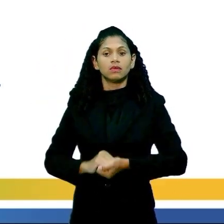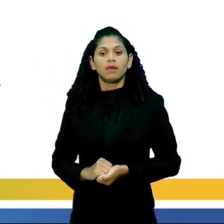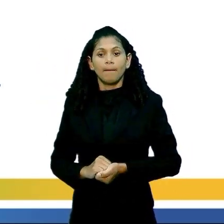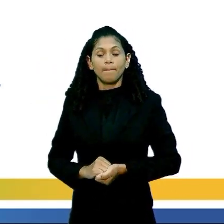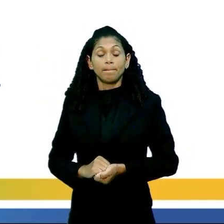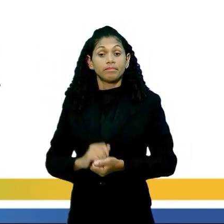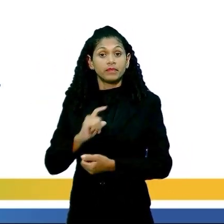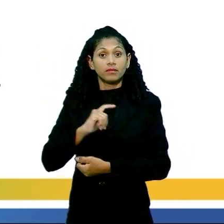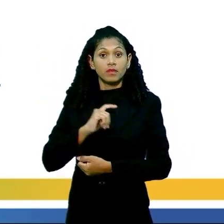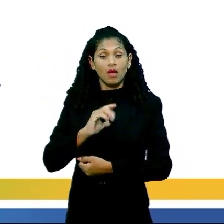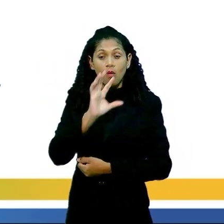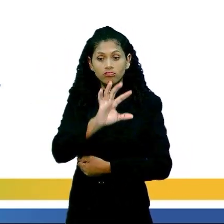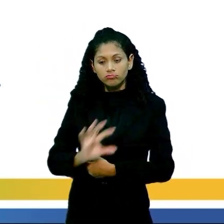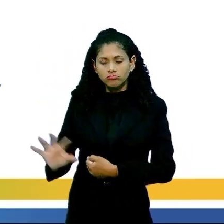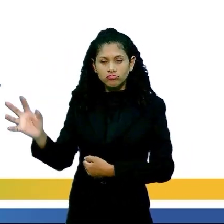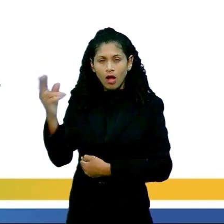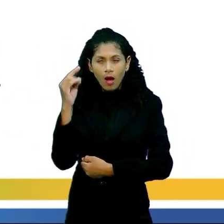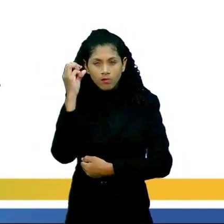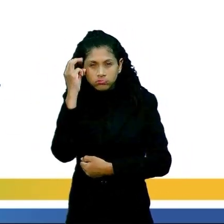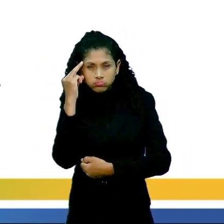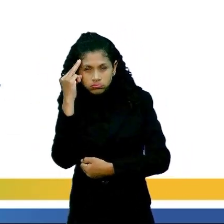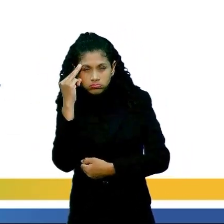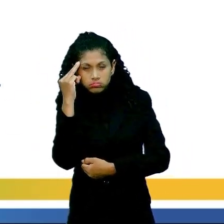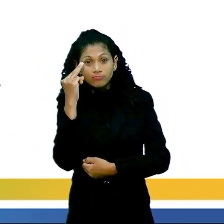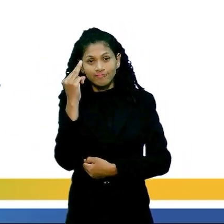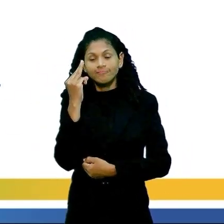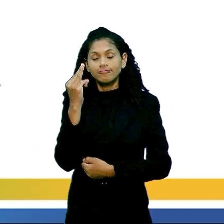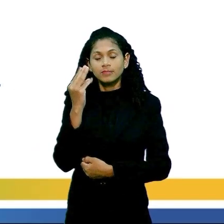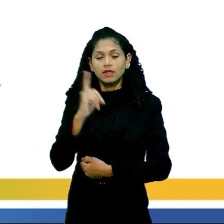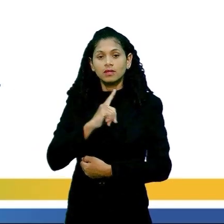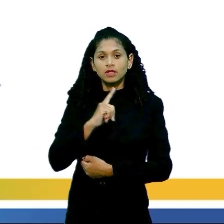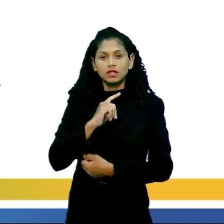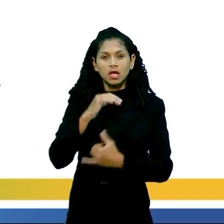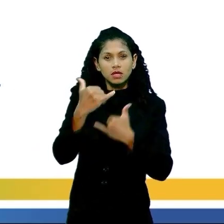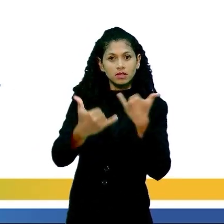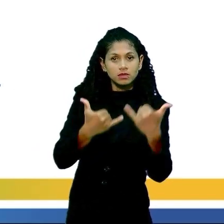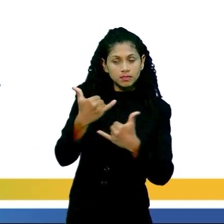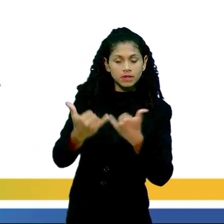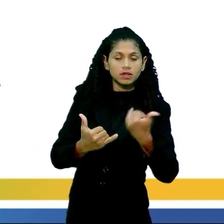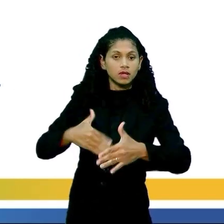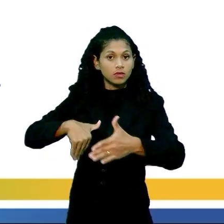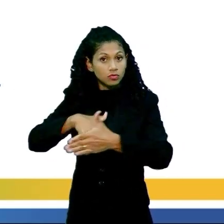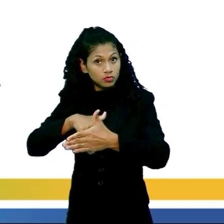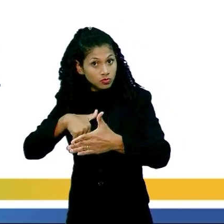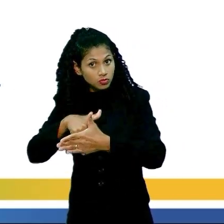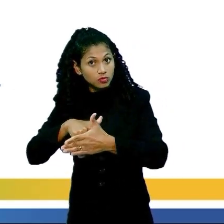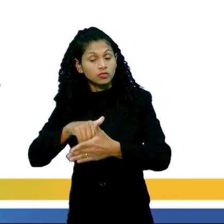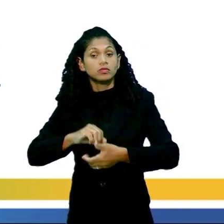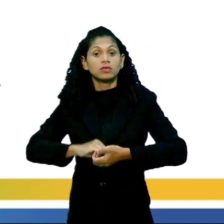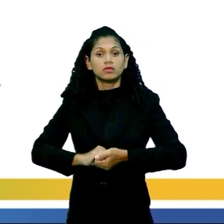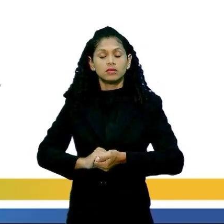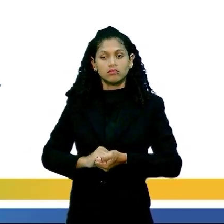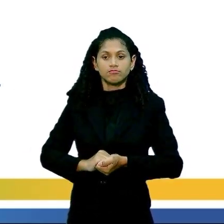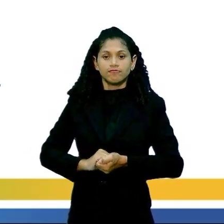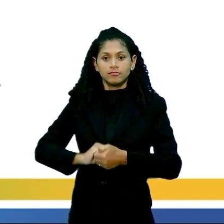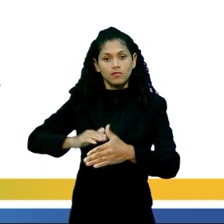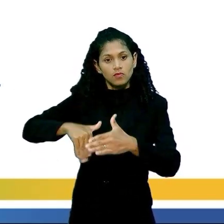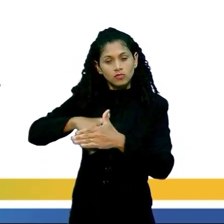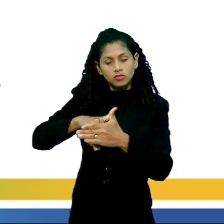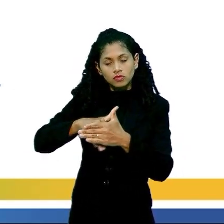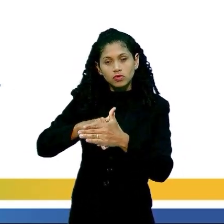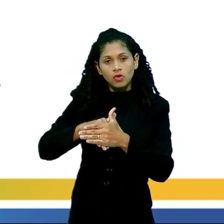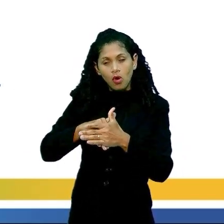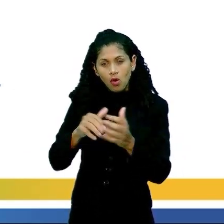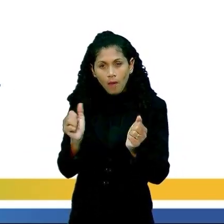temos o mapa mental que aborda os dois aspectos, tanto as brincadeiras quanto os jogos. Como nós já falamos, os jogos eles são bem